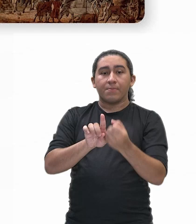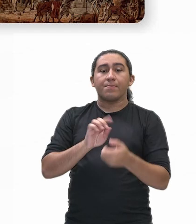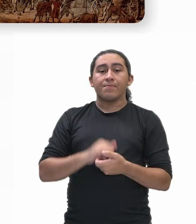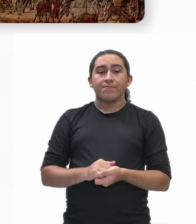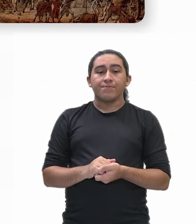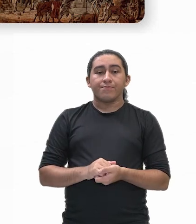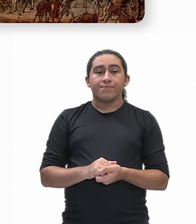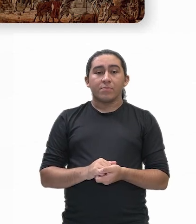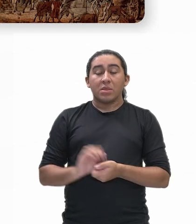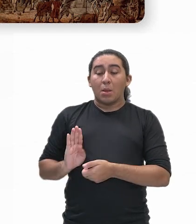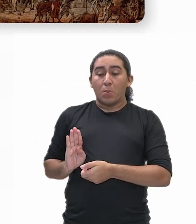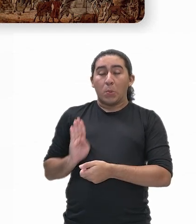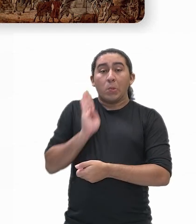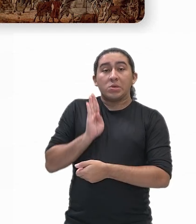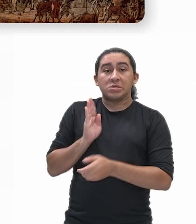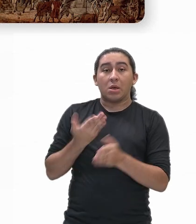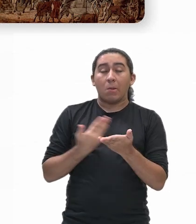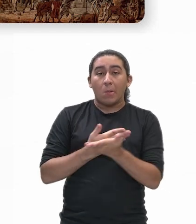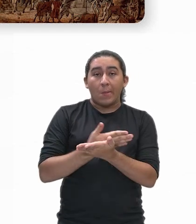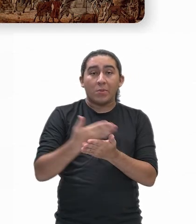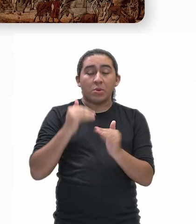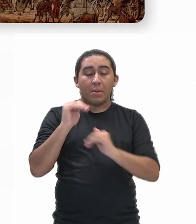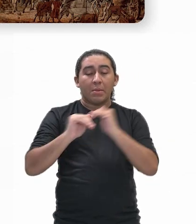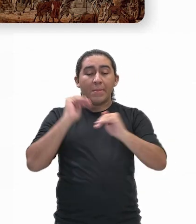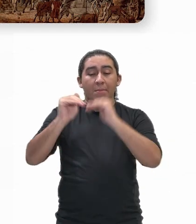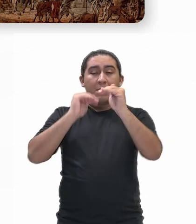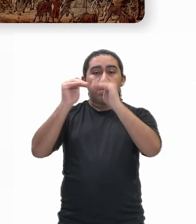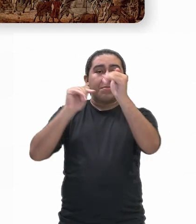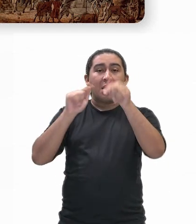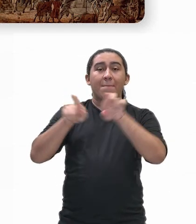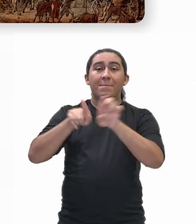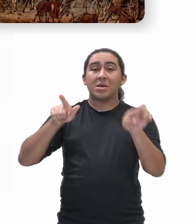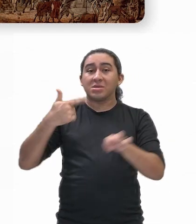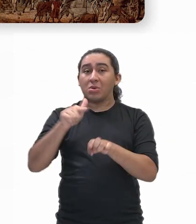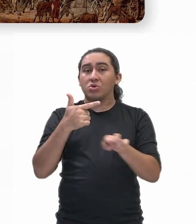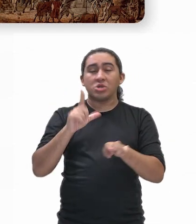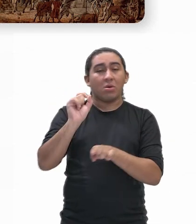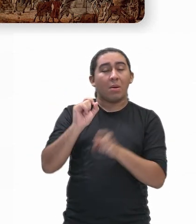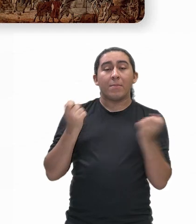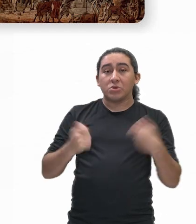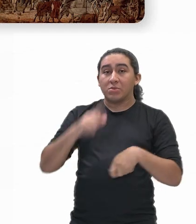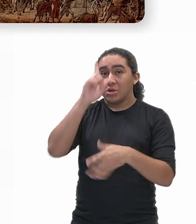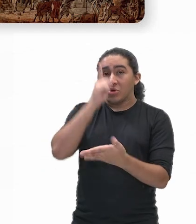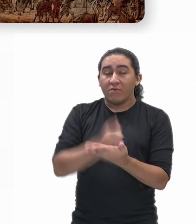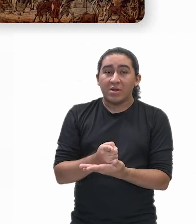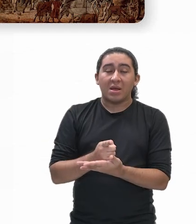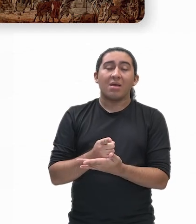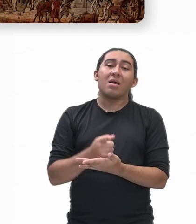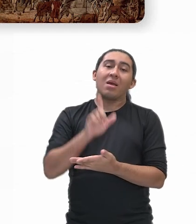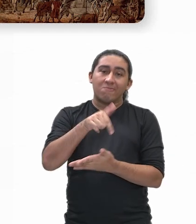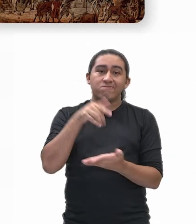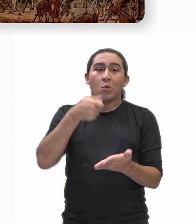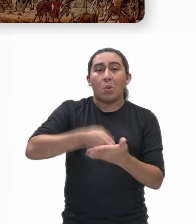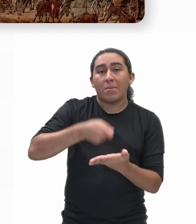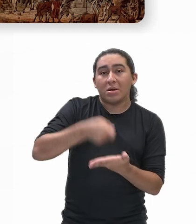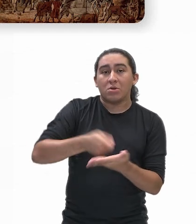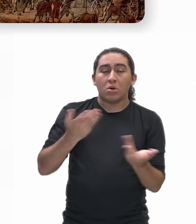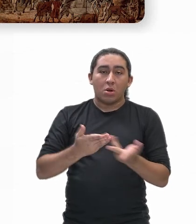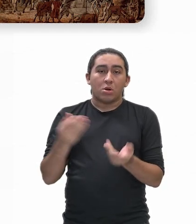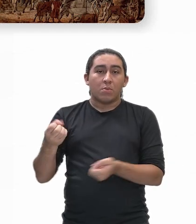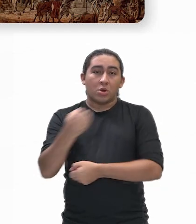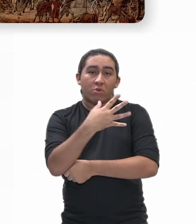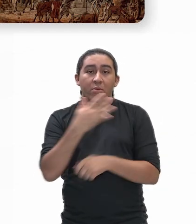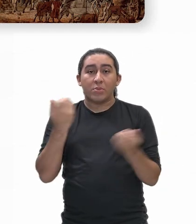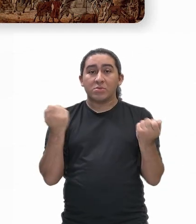A burguesia ascendente, até então impedida de governar pelo antigo regime, impôs uma nova maneira de